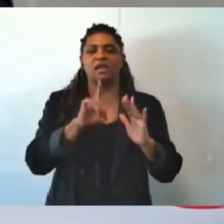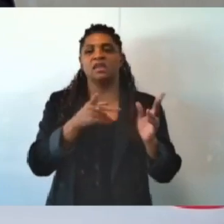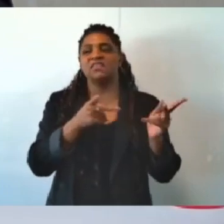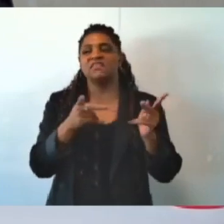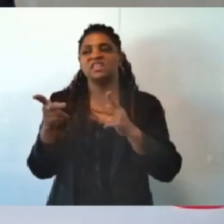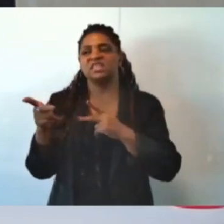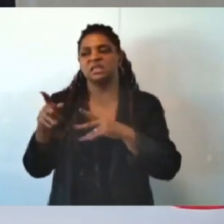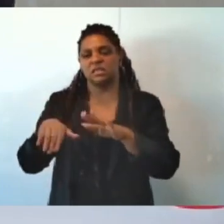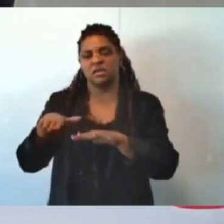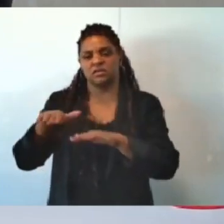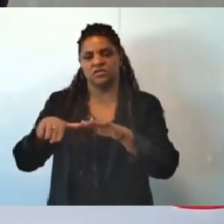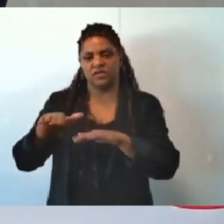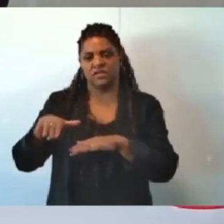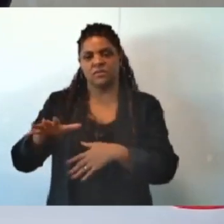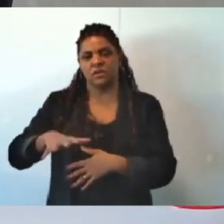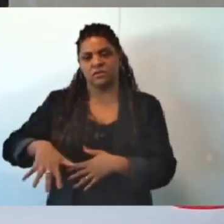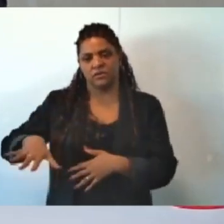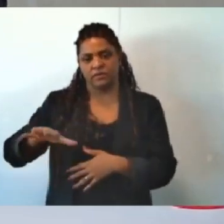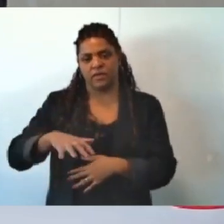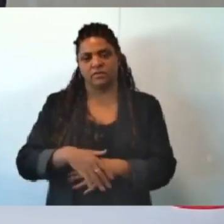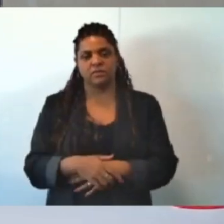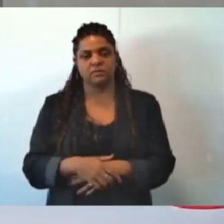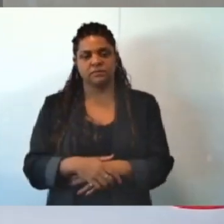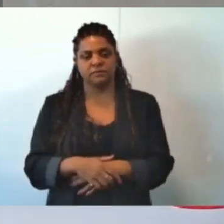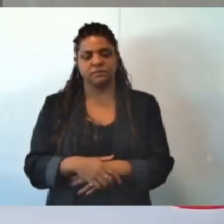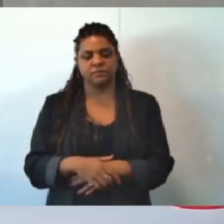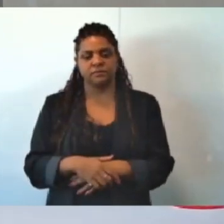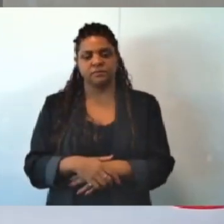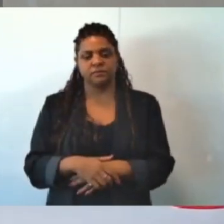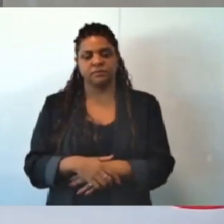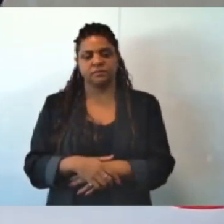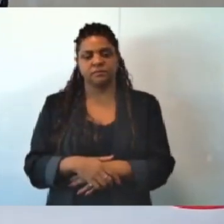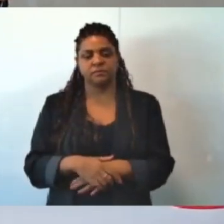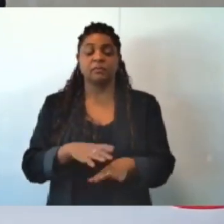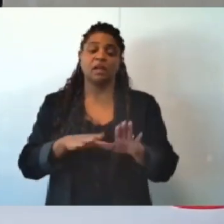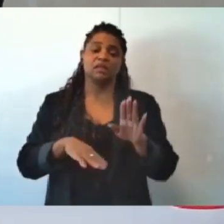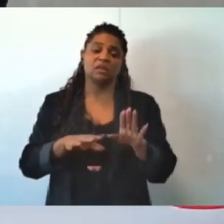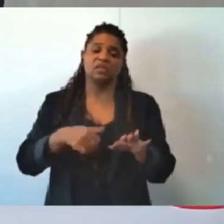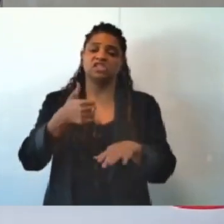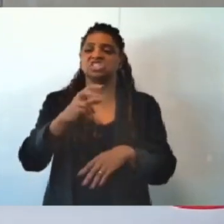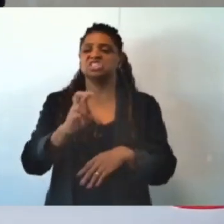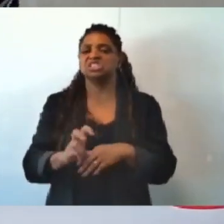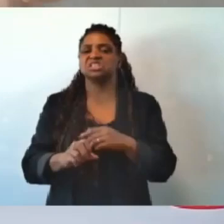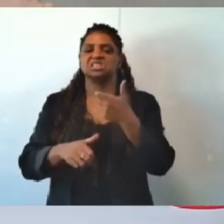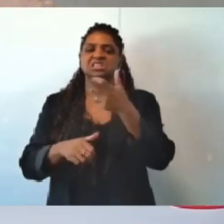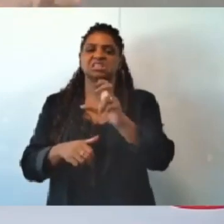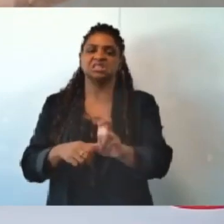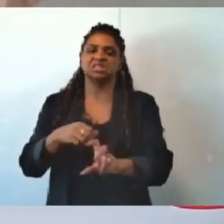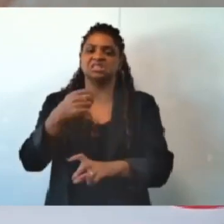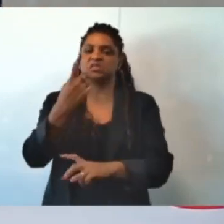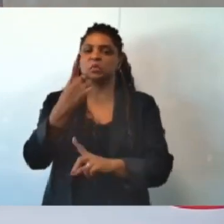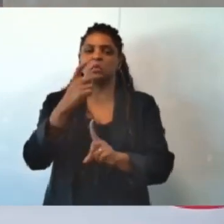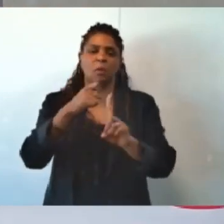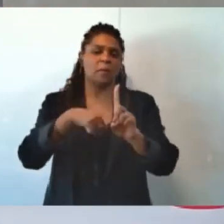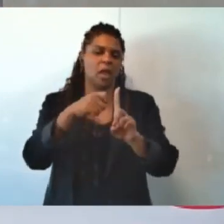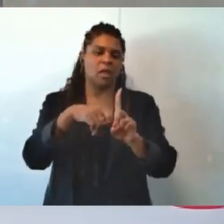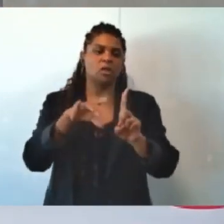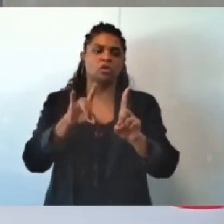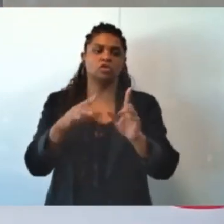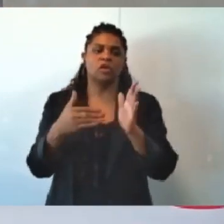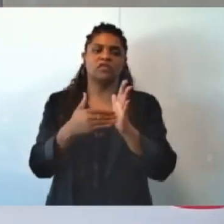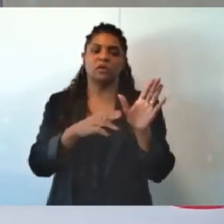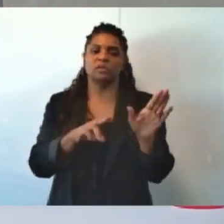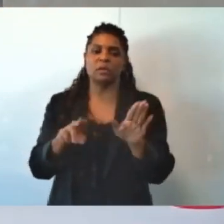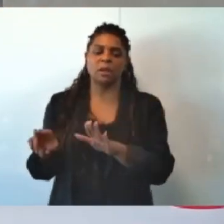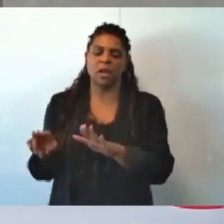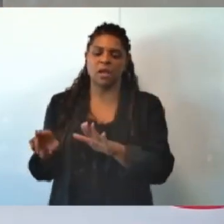aquele espaço ali, talvez aí uma vez em 15 dias, uma vez por mês, ou só aos finais de semana. Ou seja, nós estamos